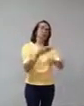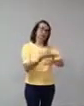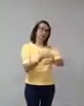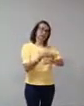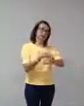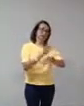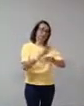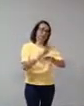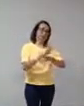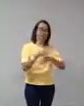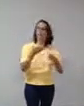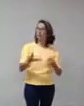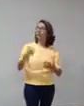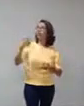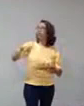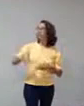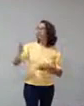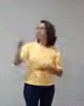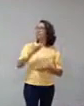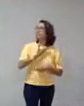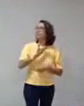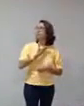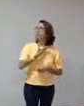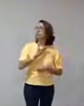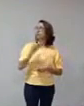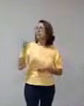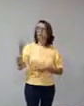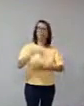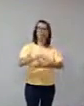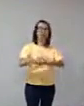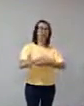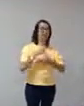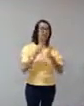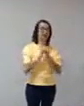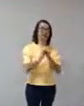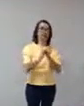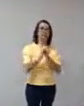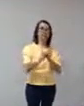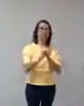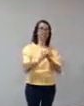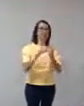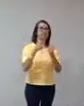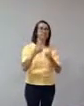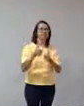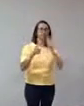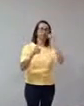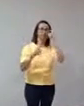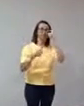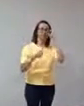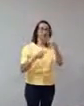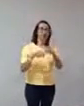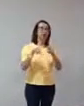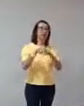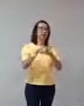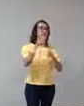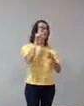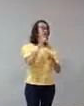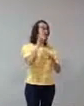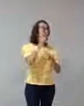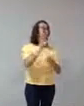Então, de novo, esse meu amigo aqui, um parceirão de pesquisa, ele a Renata estão comigo na rede.